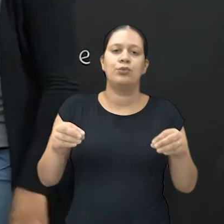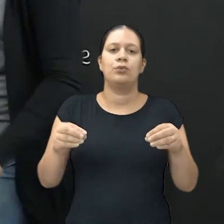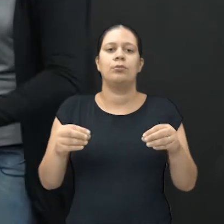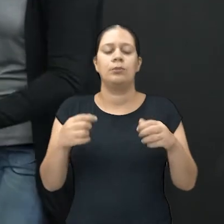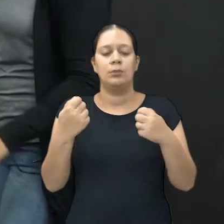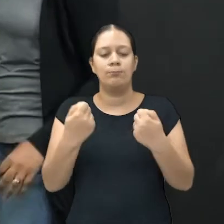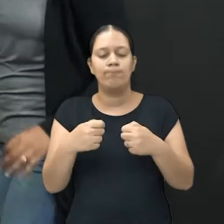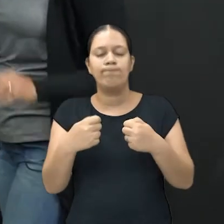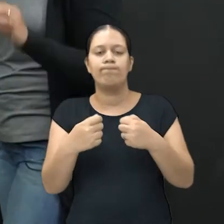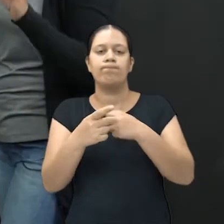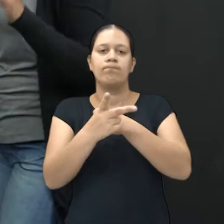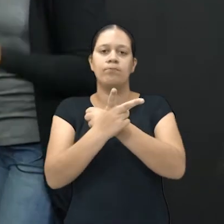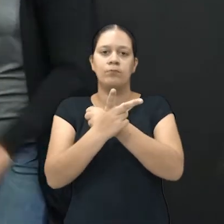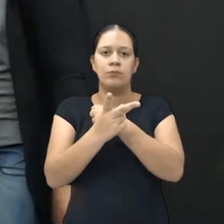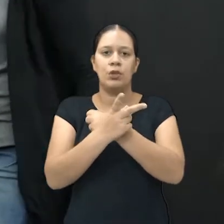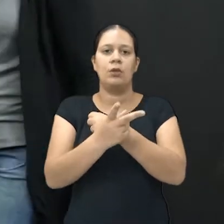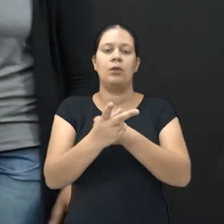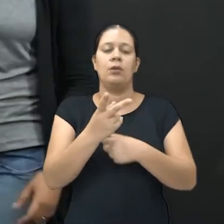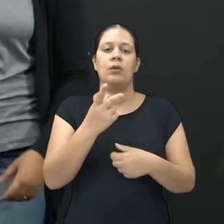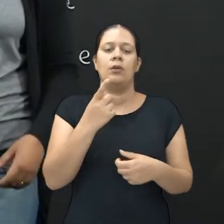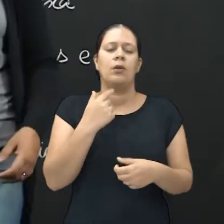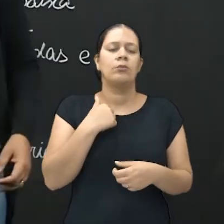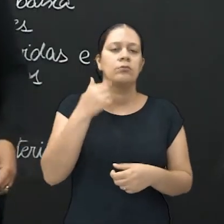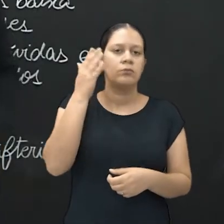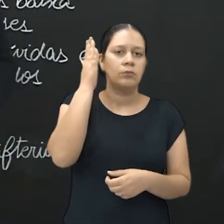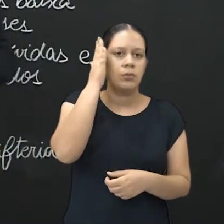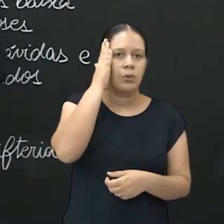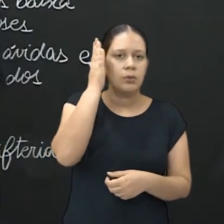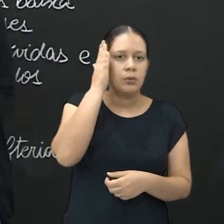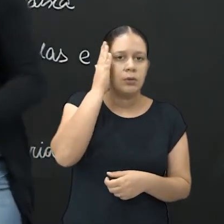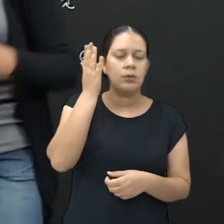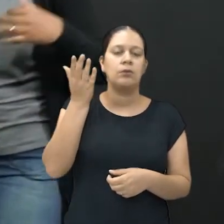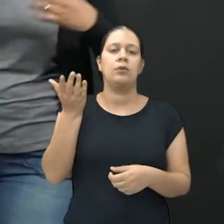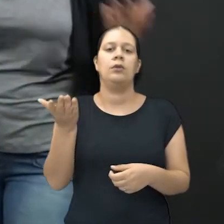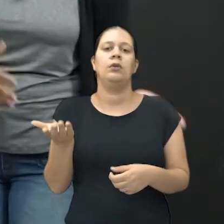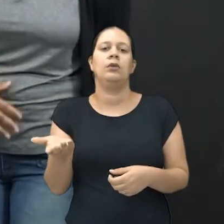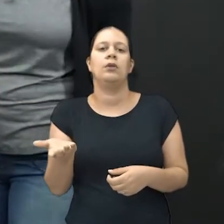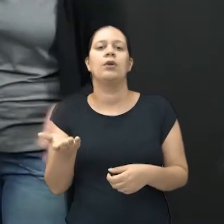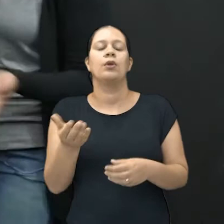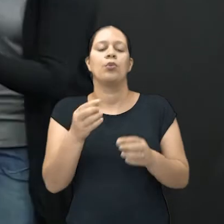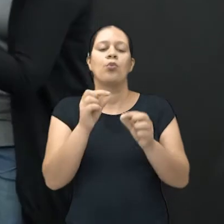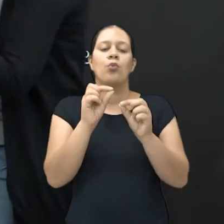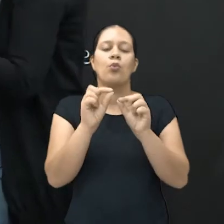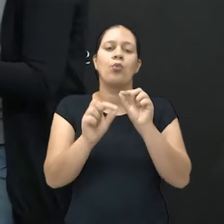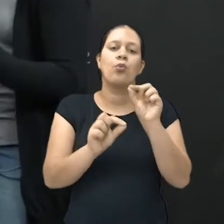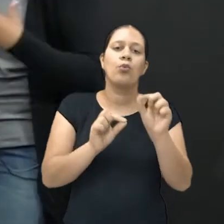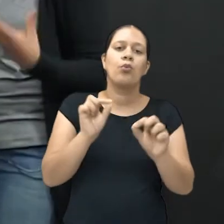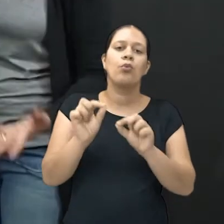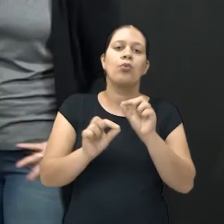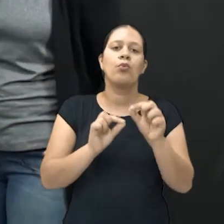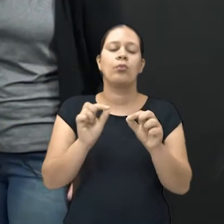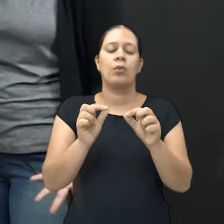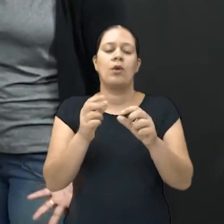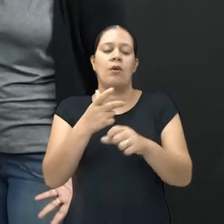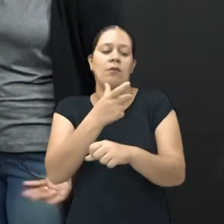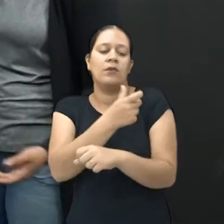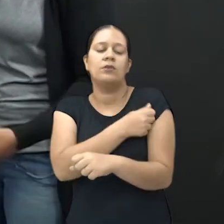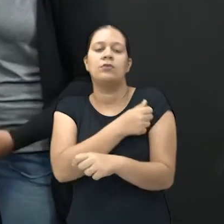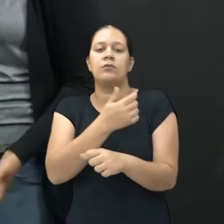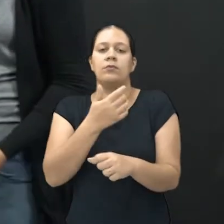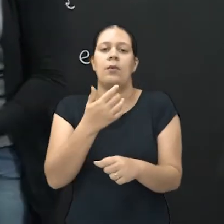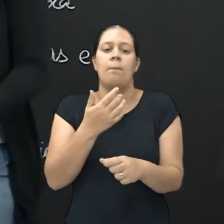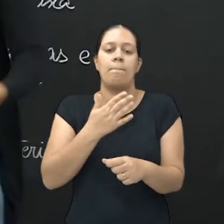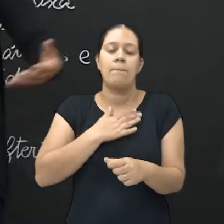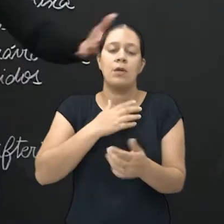então. Então eu falei, ótimo, eu entendi que existe a imunização passiva, que existe a imunização ativa e que a vacina vai me favorecer